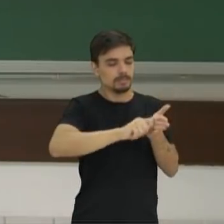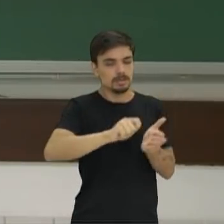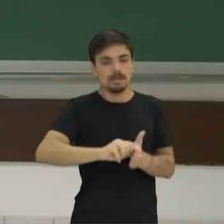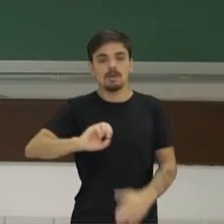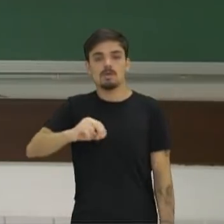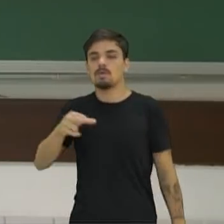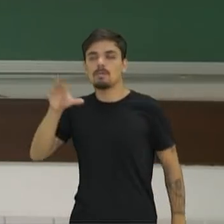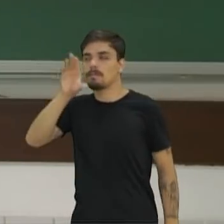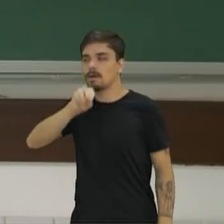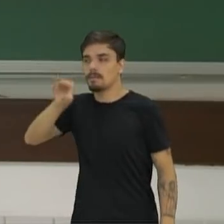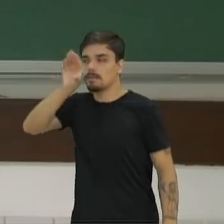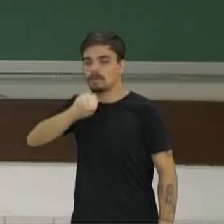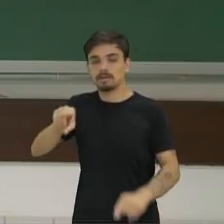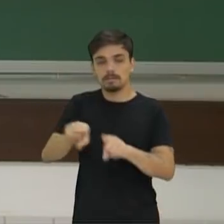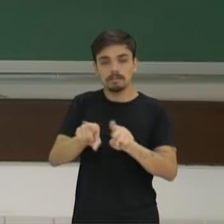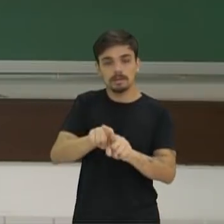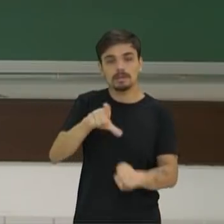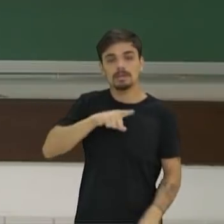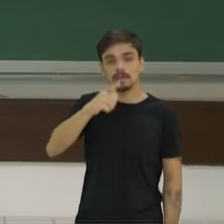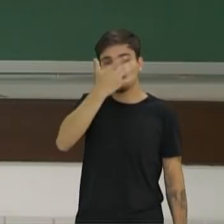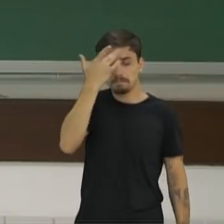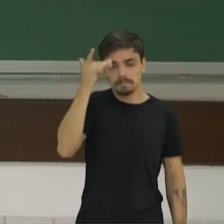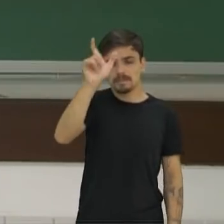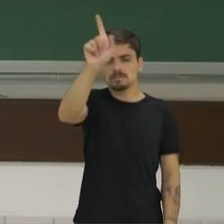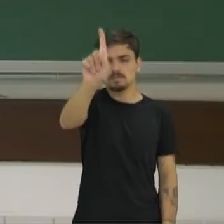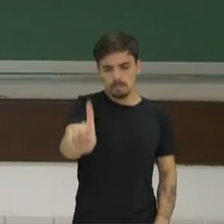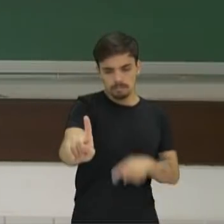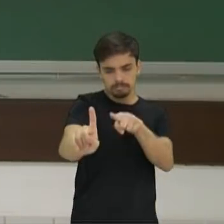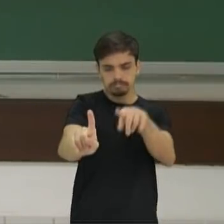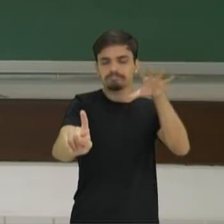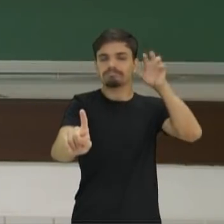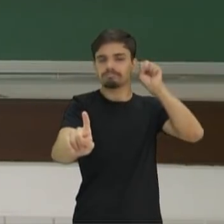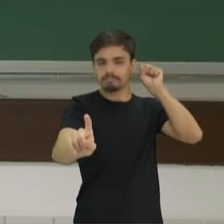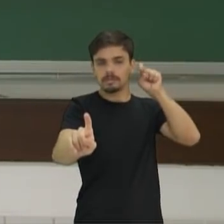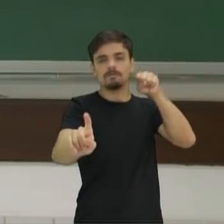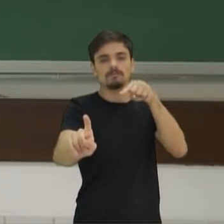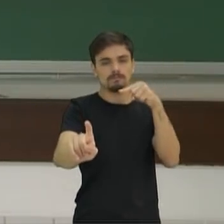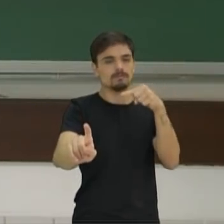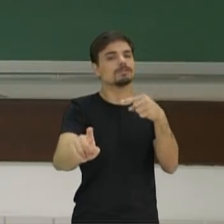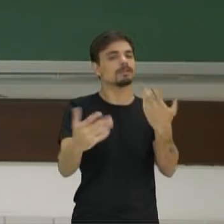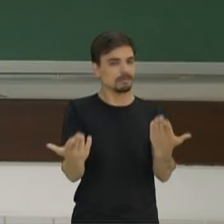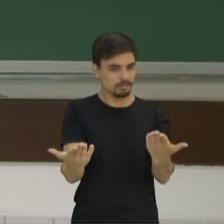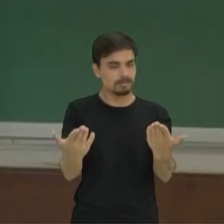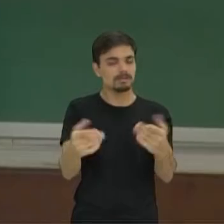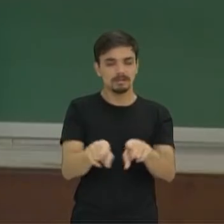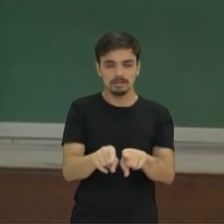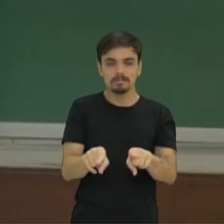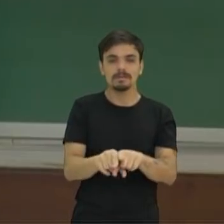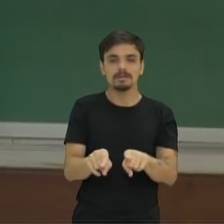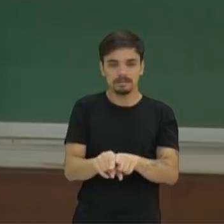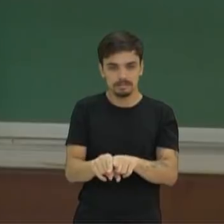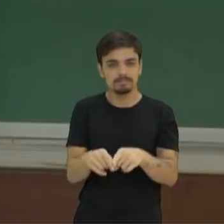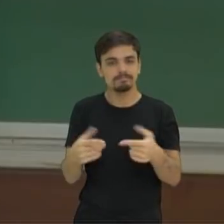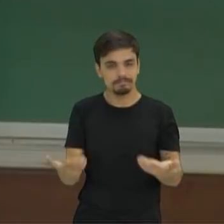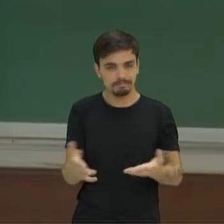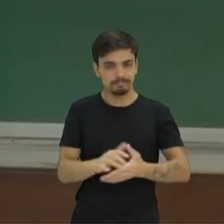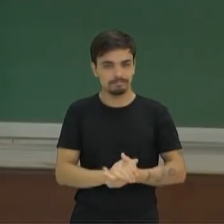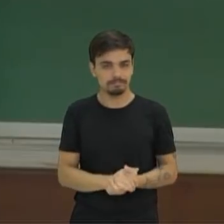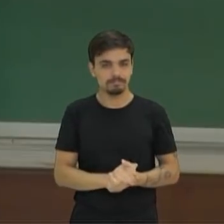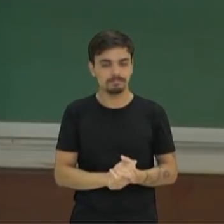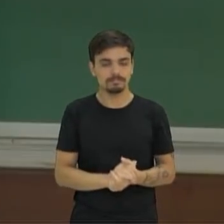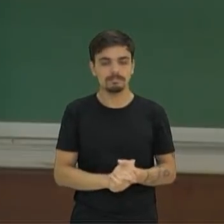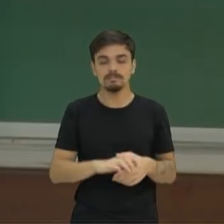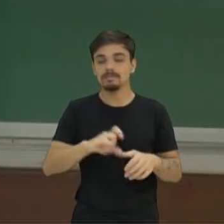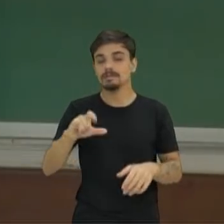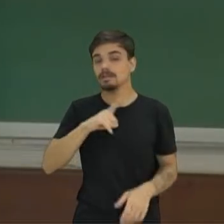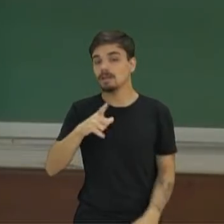tem o seu interlocutor, aquela pessoa que vai te ouvir ou aquela pessoa que vai fazer a leitura daquilo que você escreveu. Então, se você tem